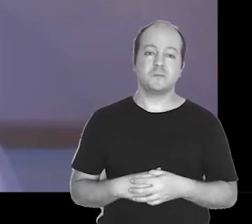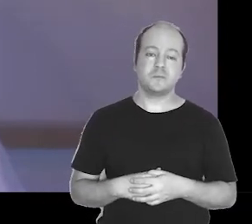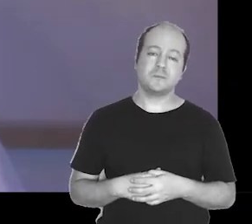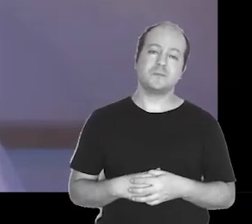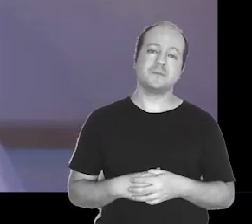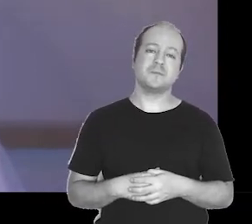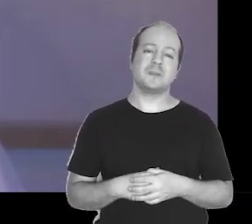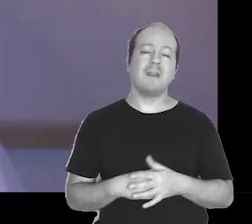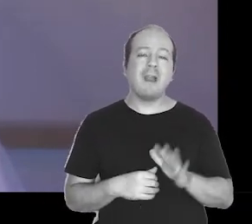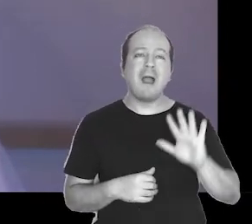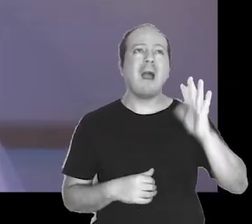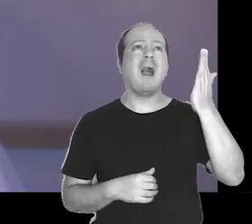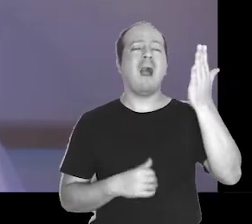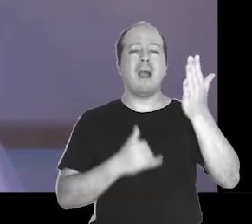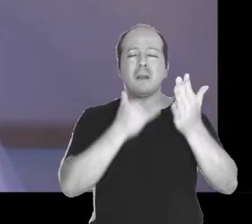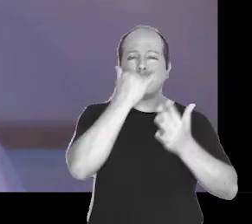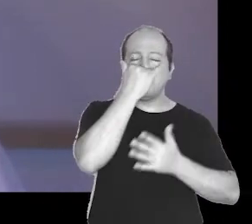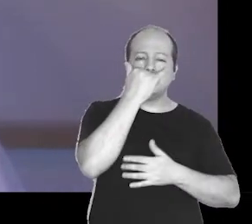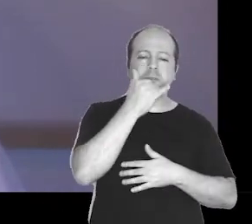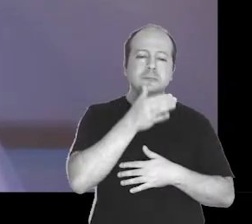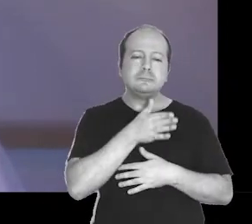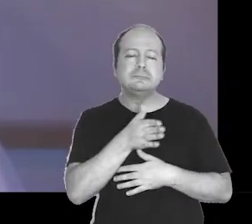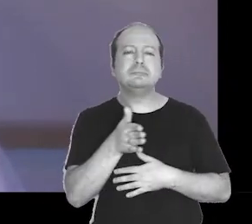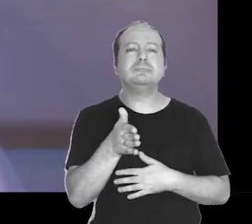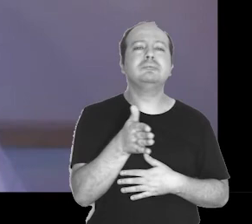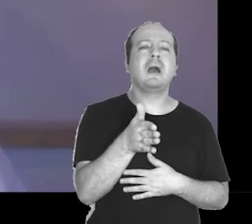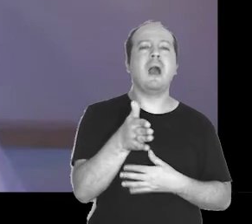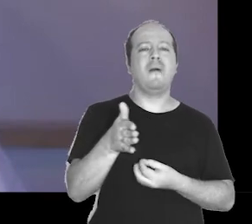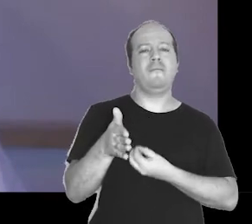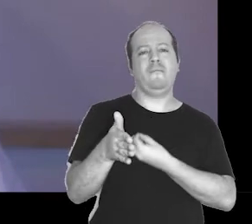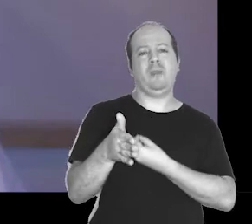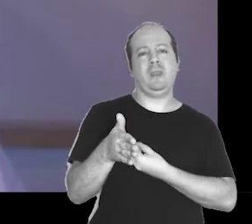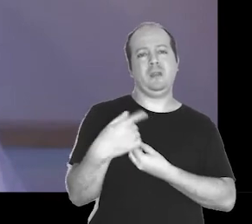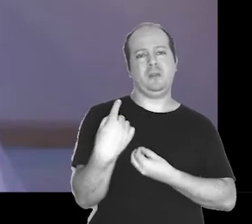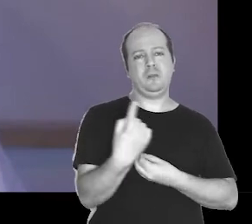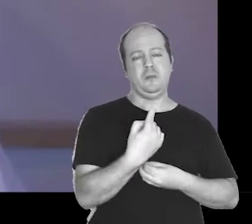o acaso que direciona a nossa vida,